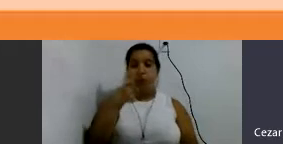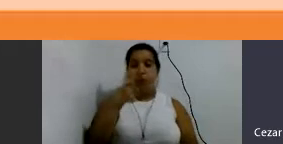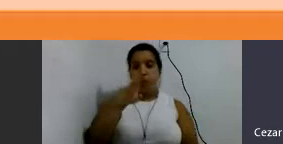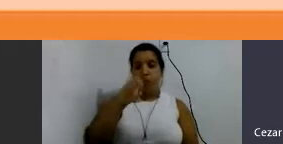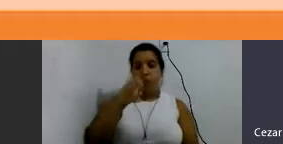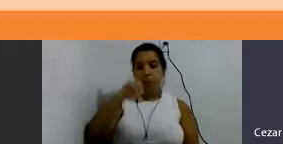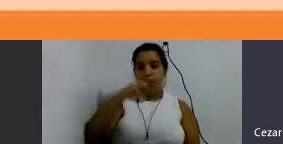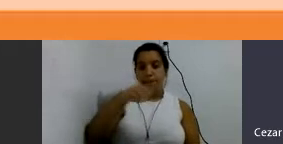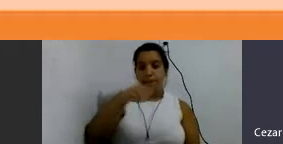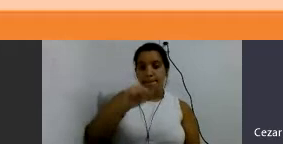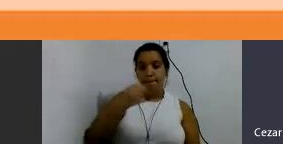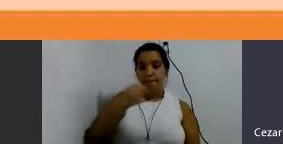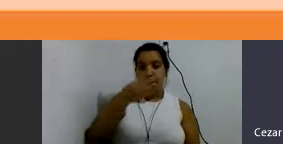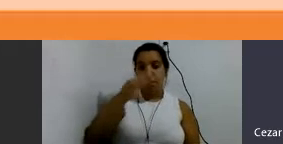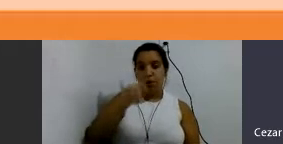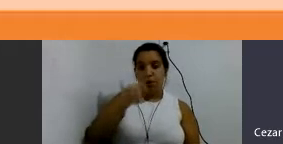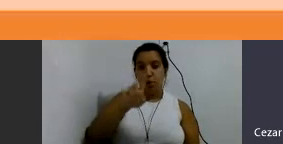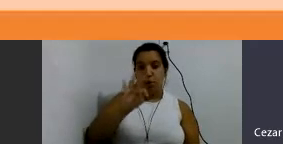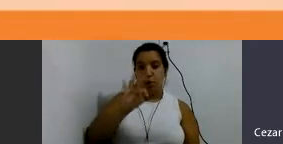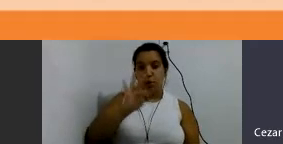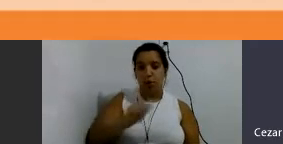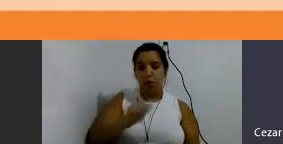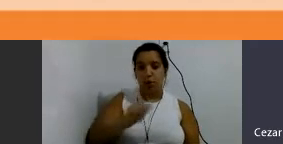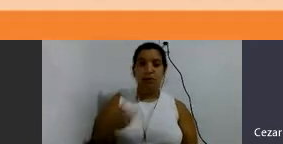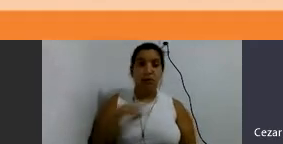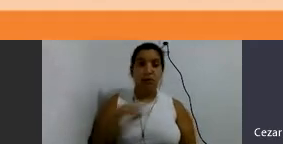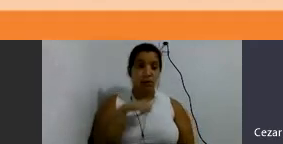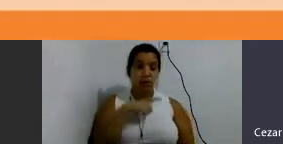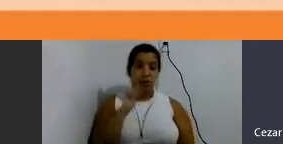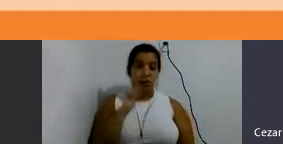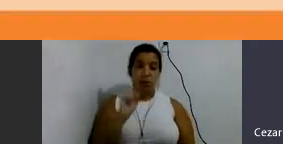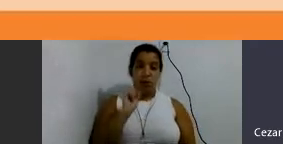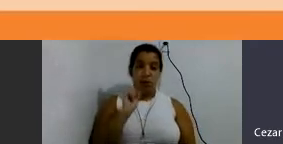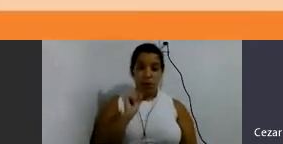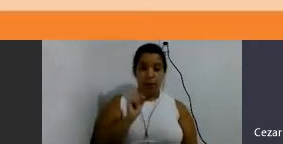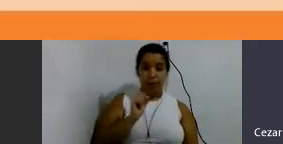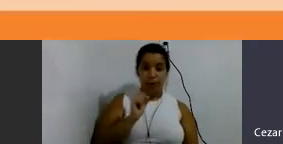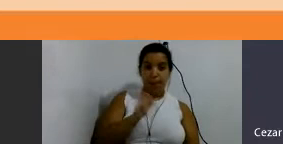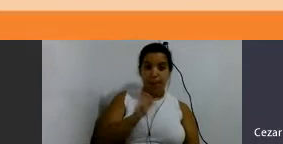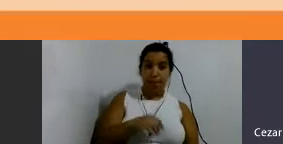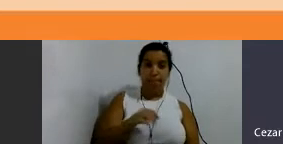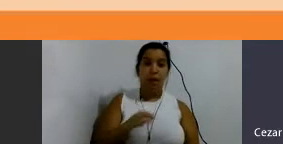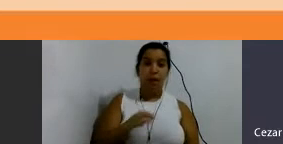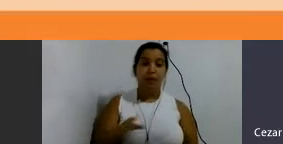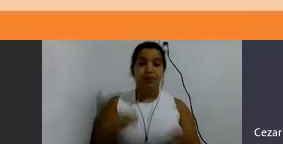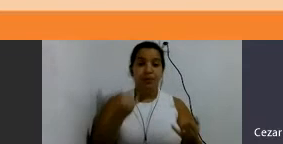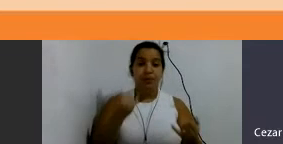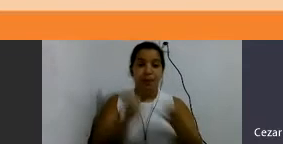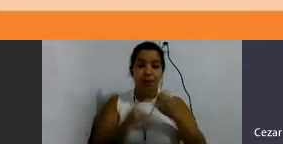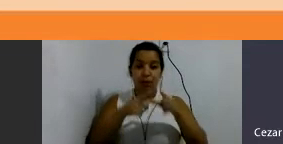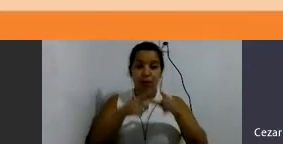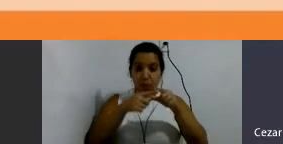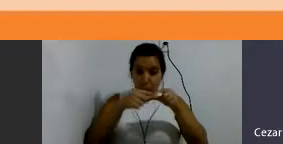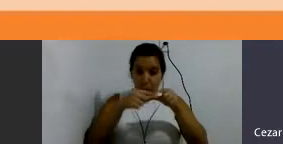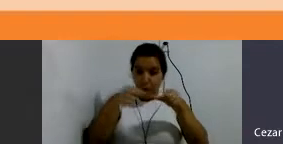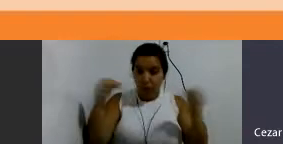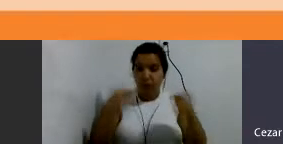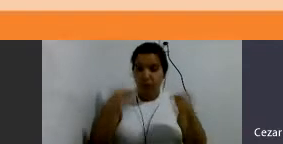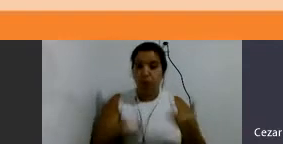Só que a gente tem o cinetoplasto em forma de bastão na